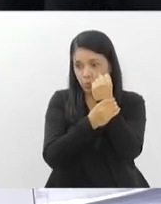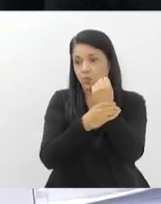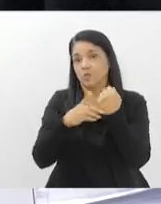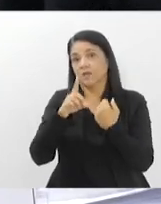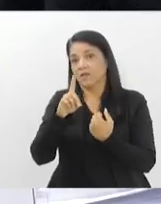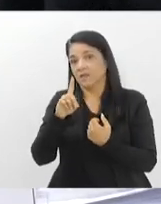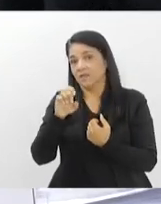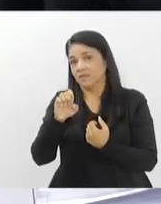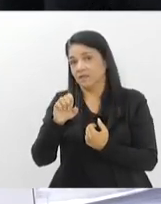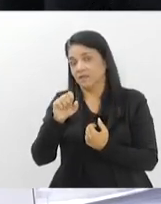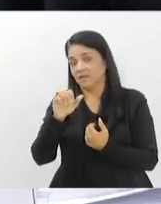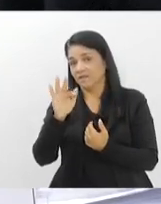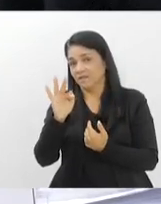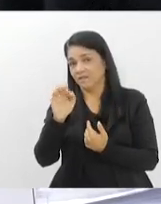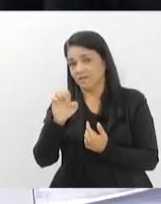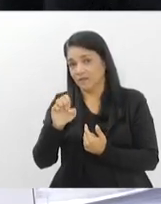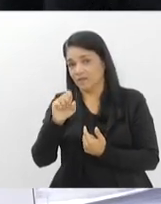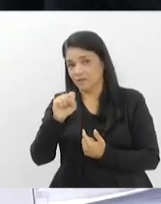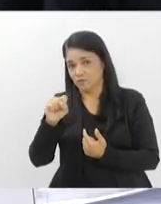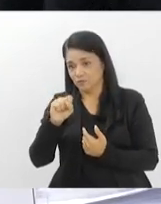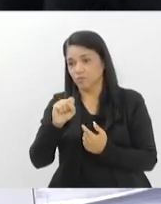concedido ao pescador na ocasião